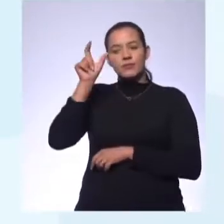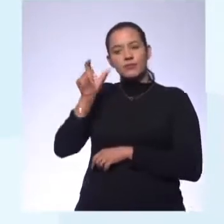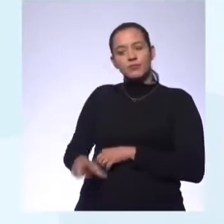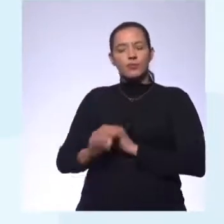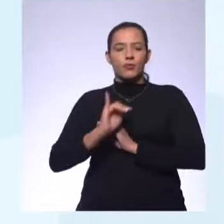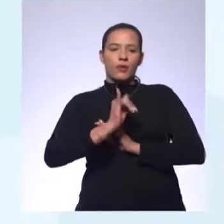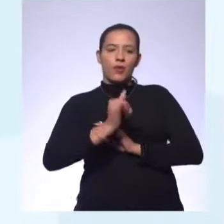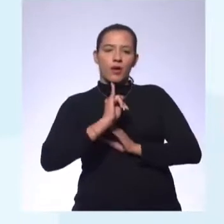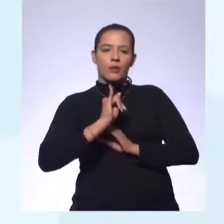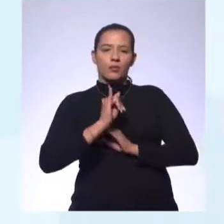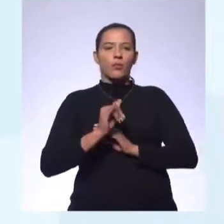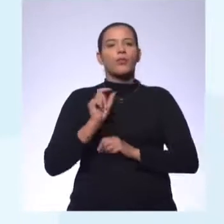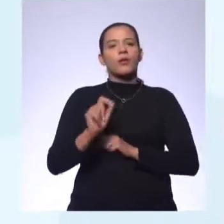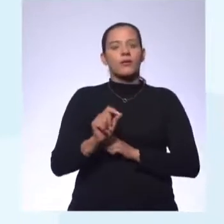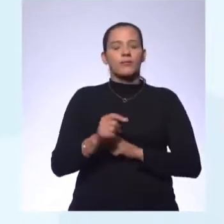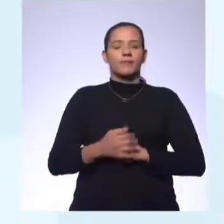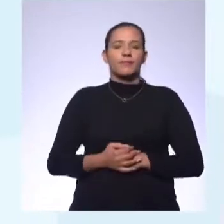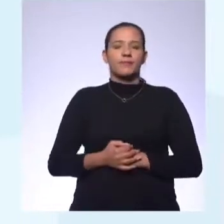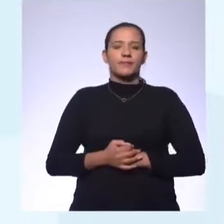1 minutinho e já voltamos.